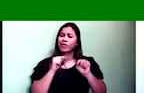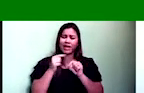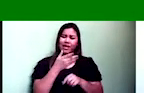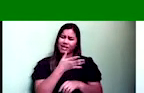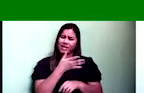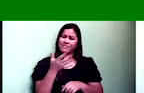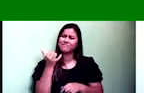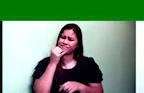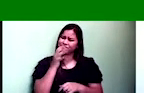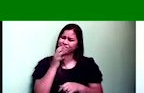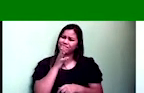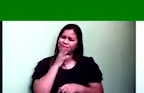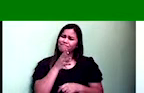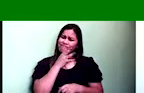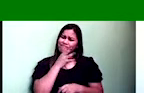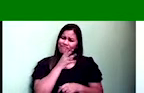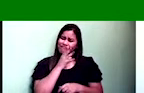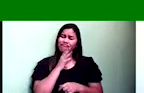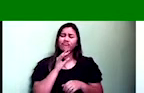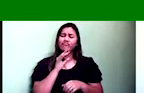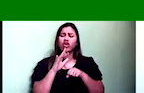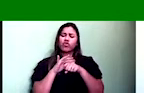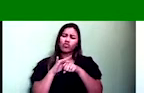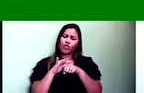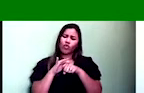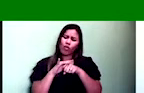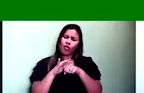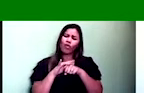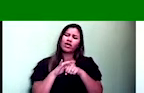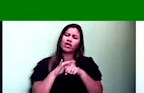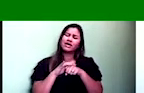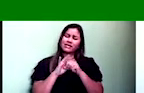europeia, doença venérea, e